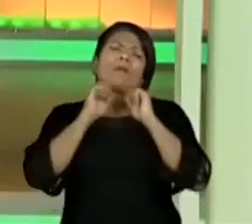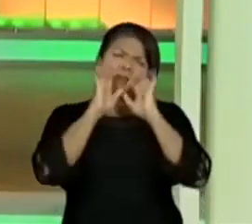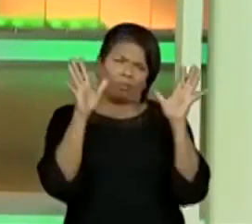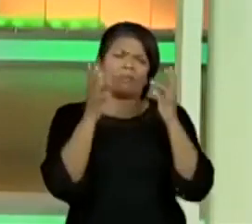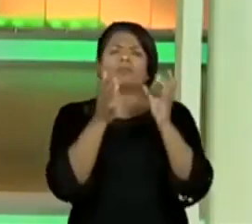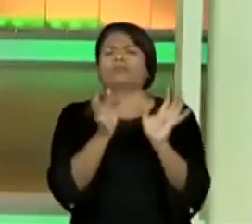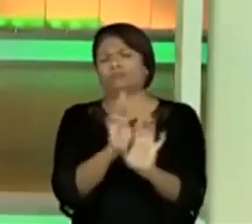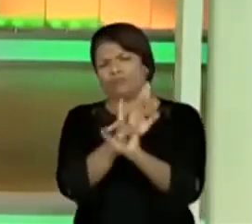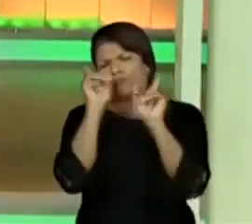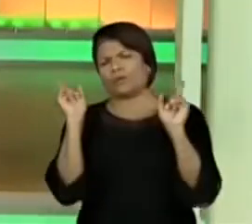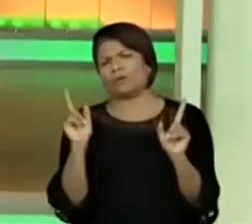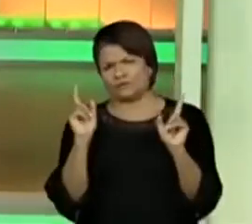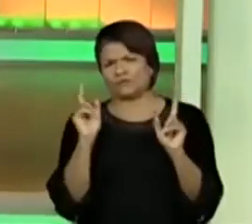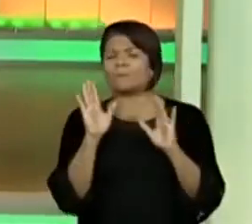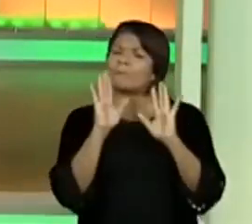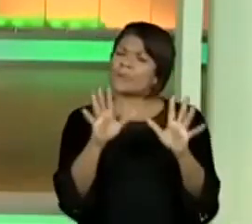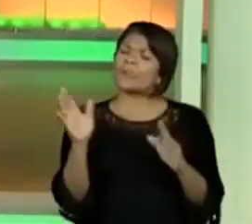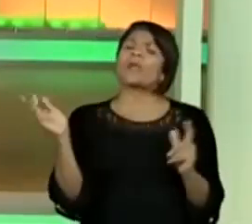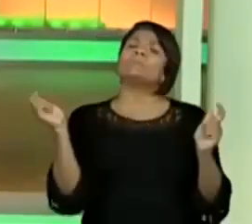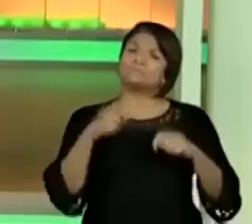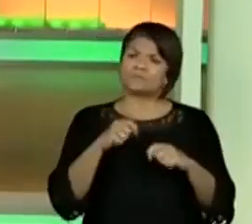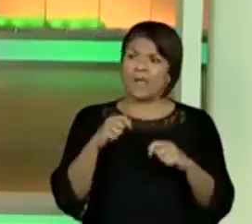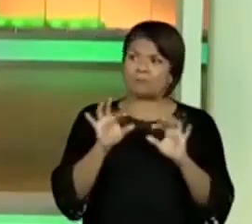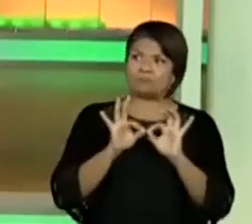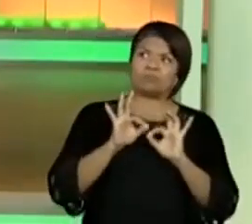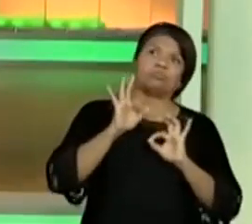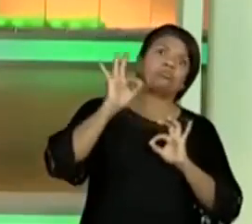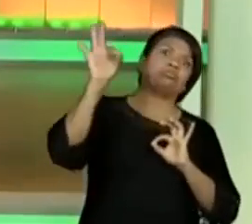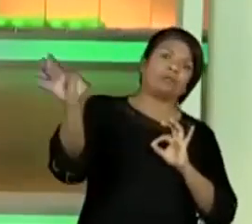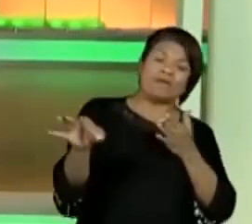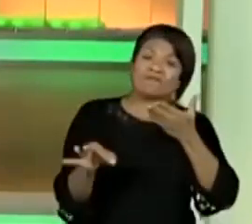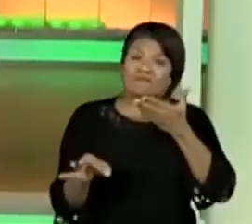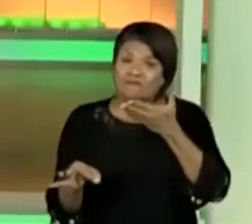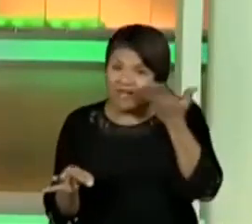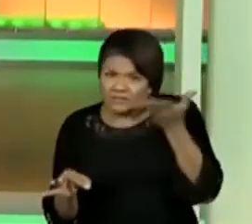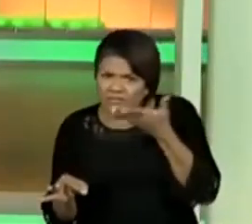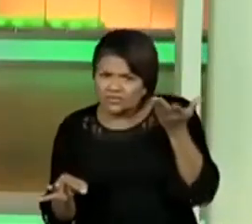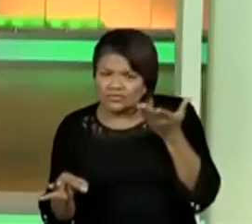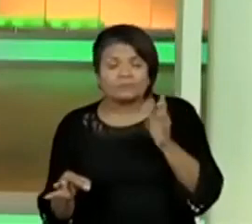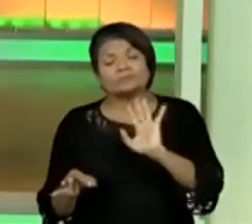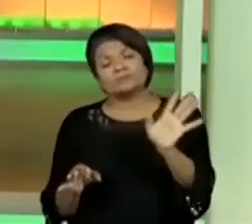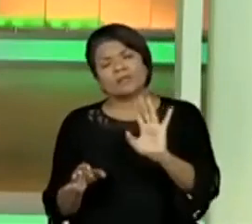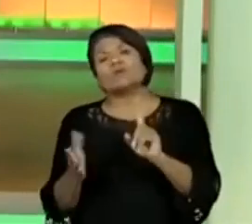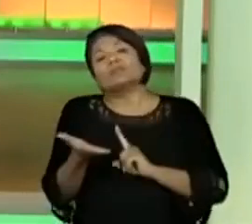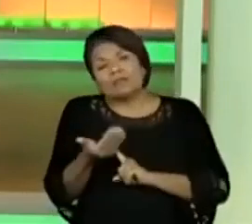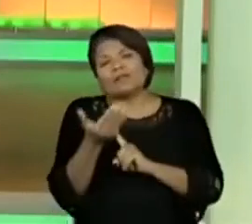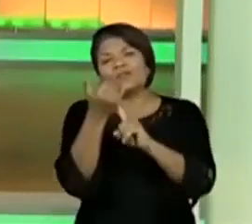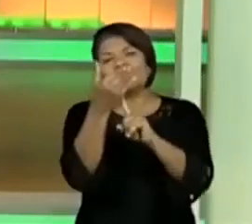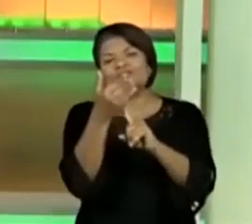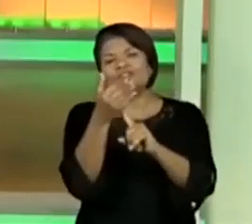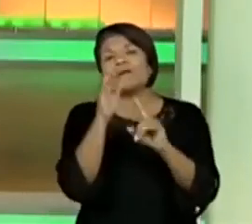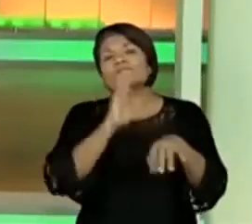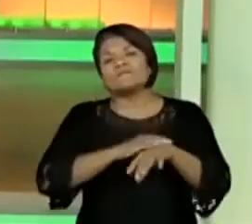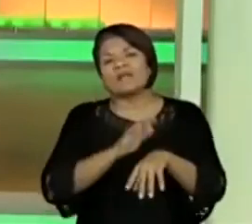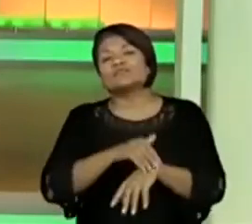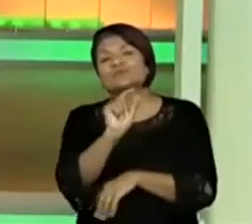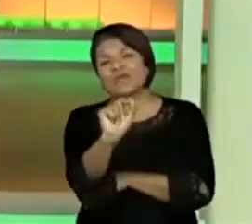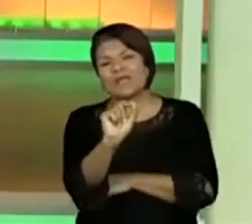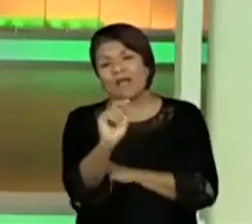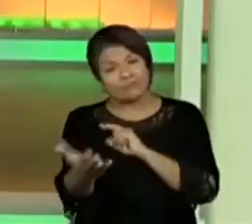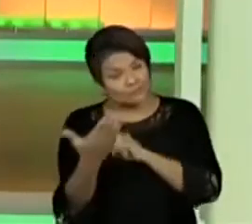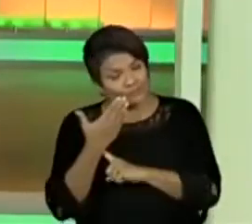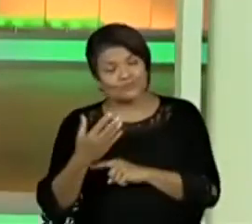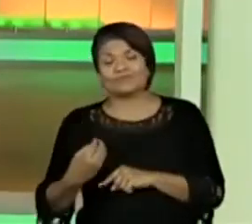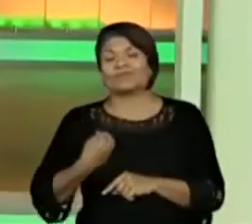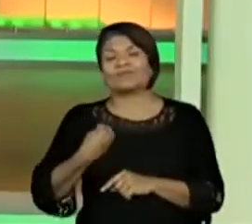Mas pensa bem, dá sempre para a gente ir para um lugar distante? O que faz a tecnologia na vida da gente? E aí, para a turma de vocês, a